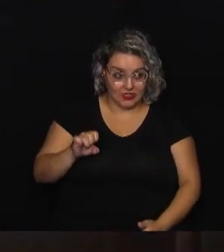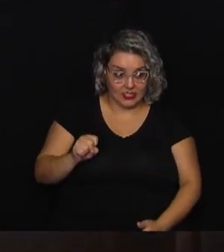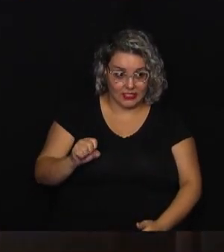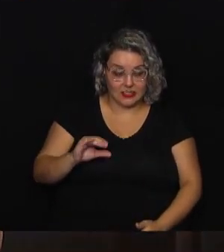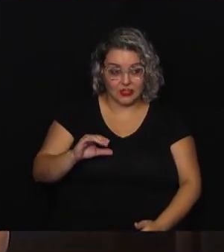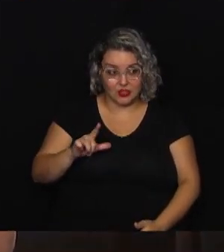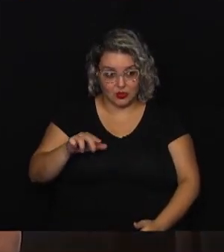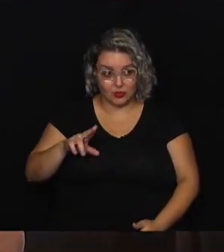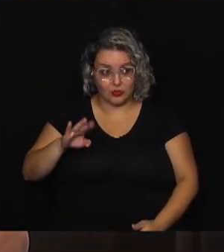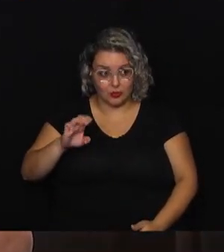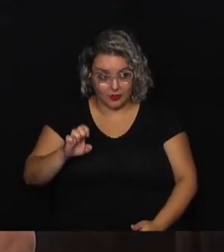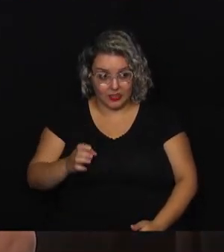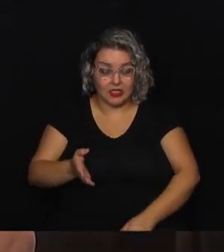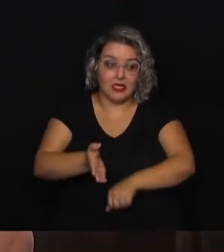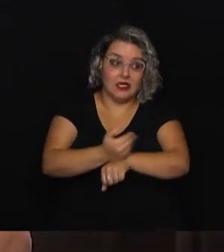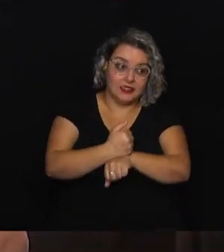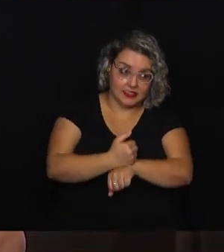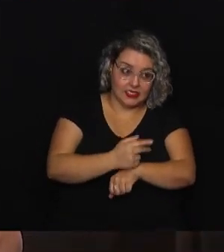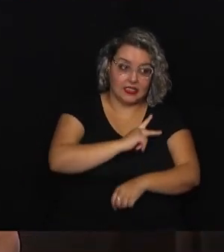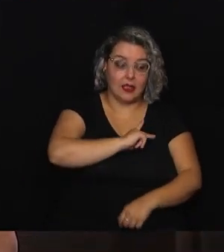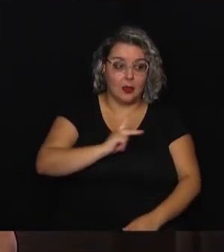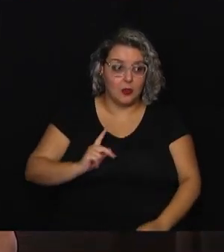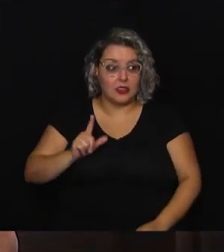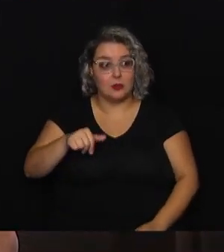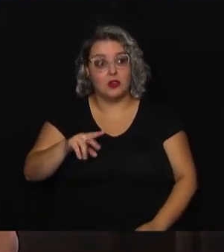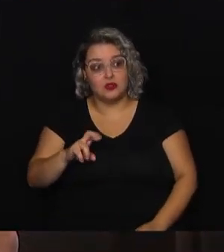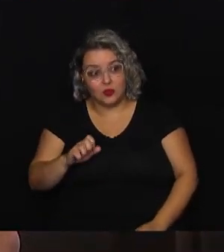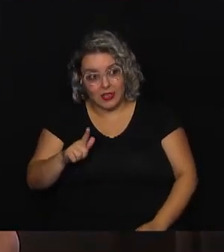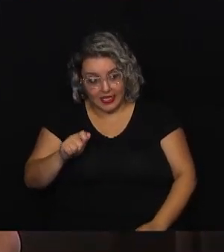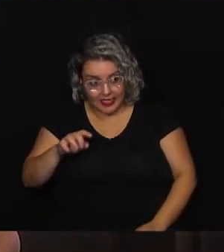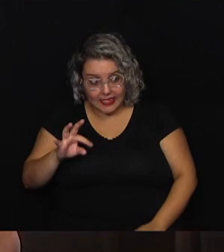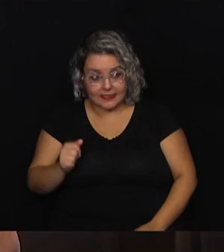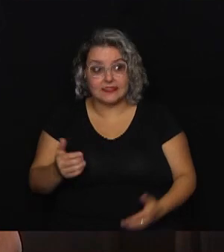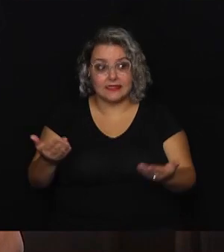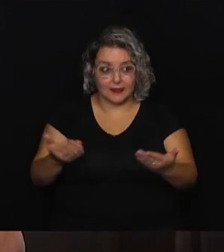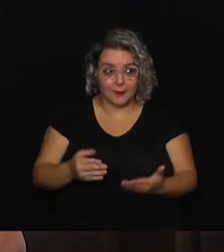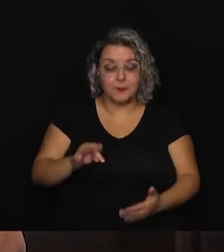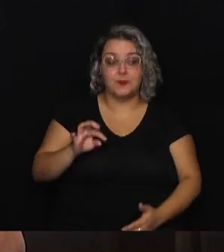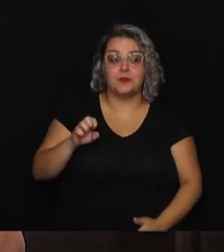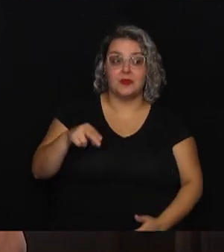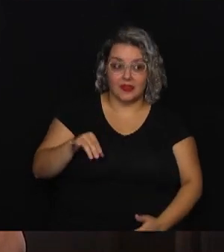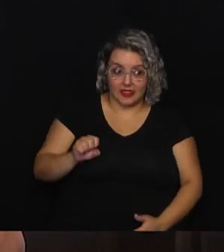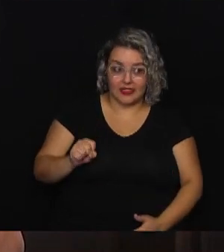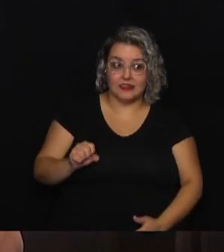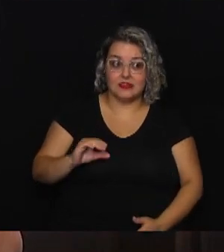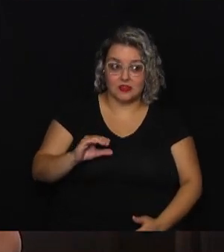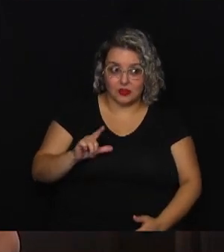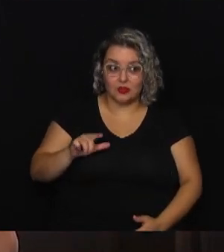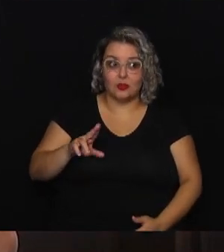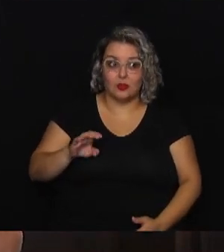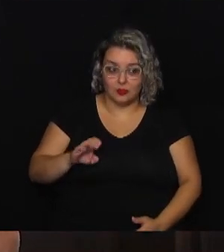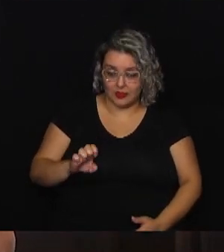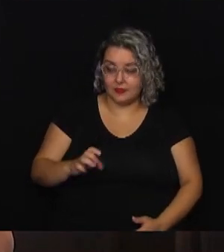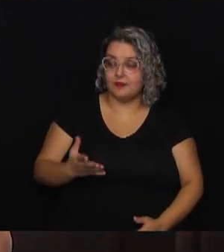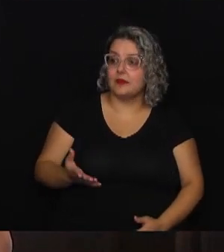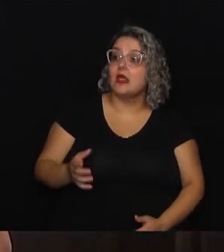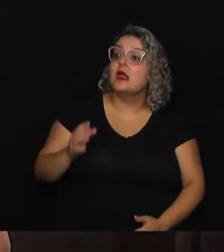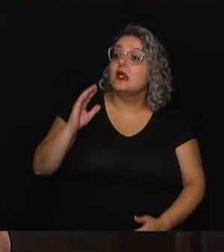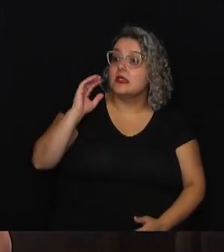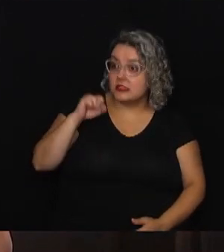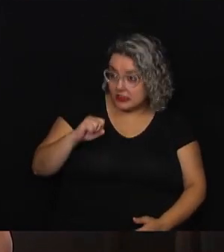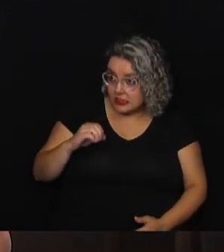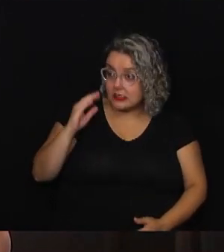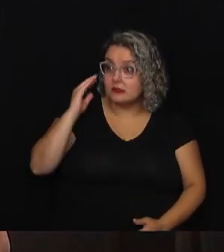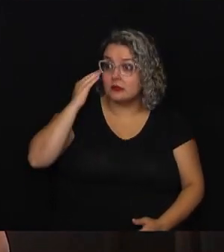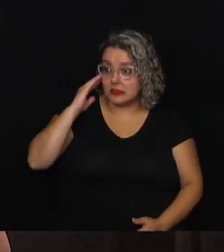na Ponte, depois no Regatas e agora no Tênis Clube. A gente entende que a gente precisa criar um